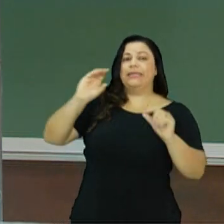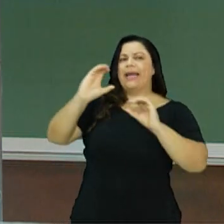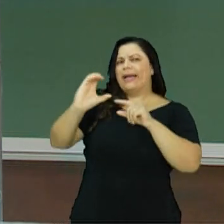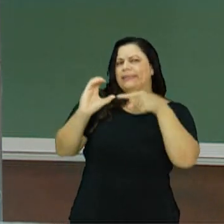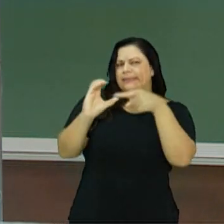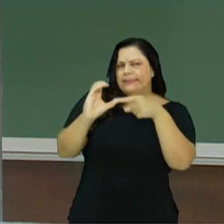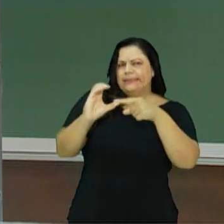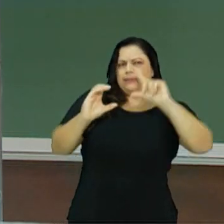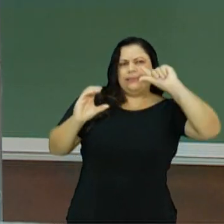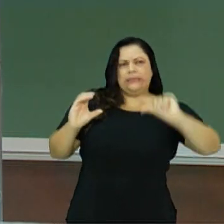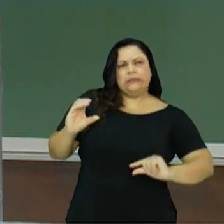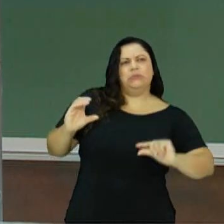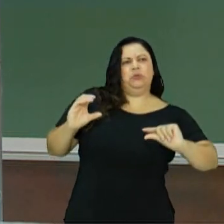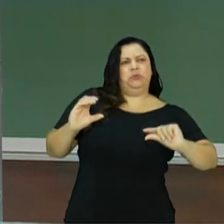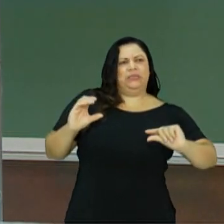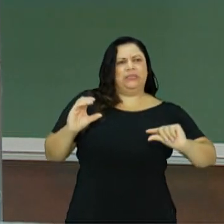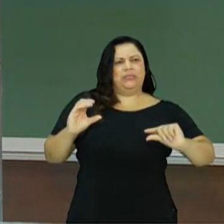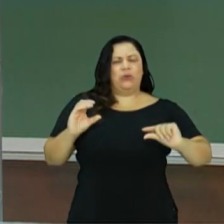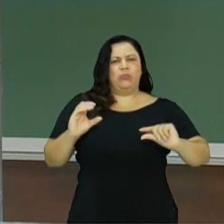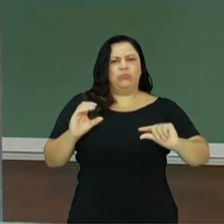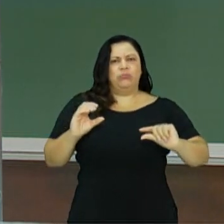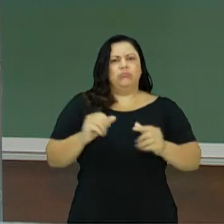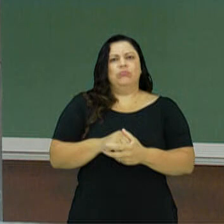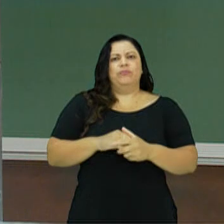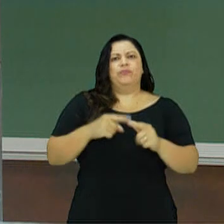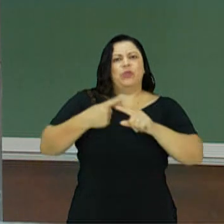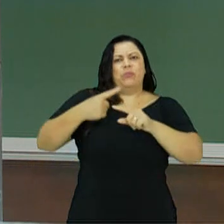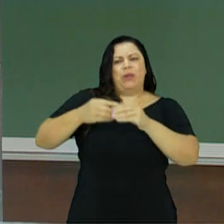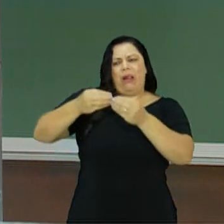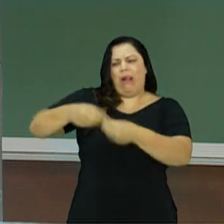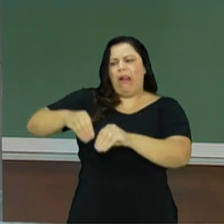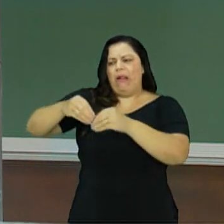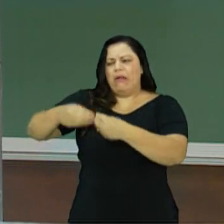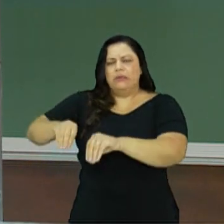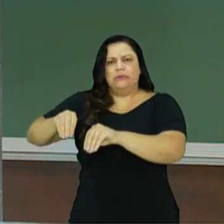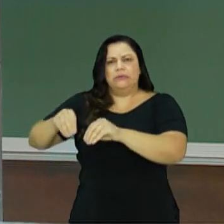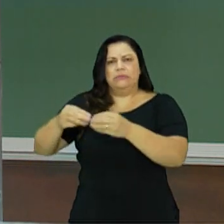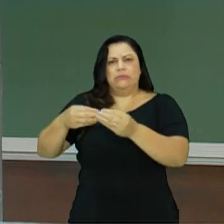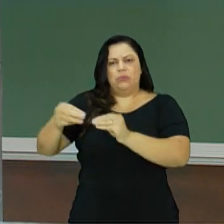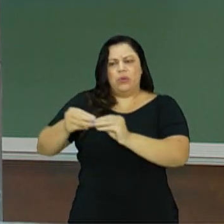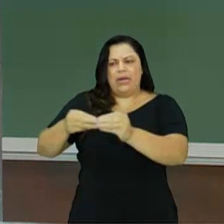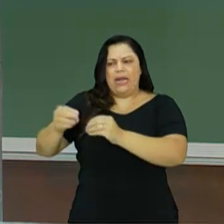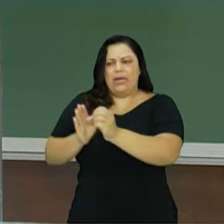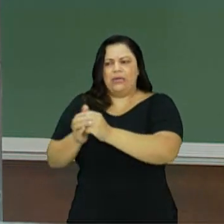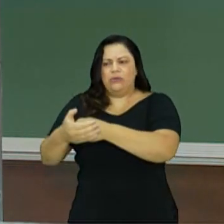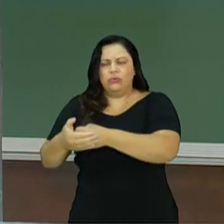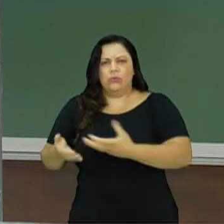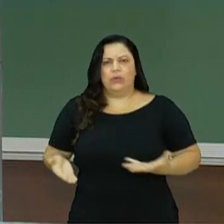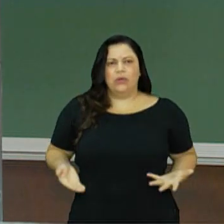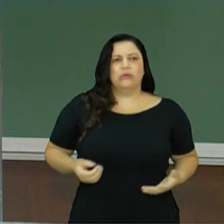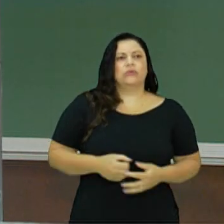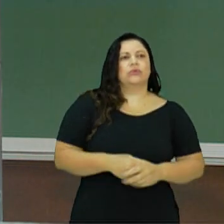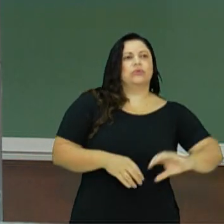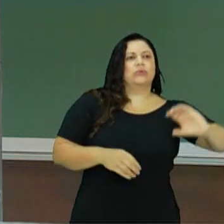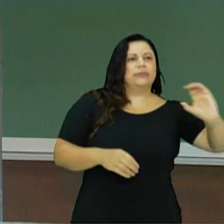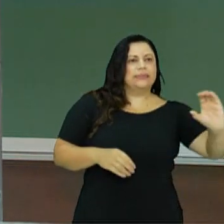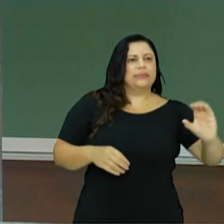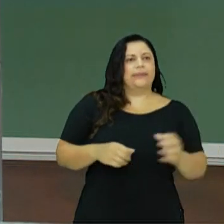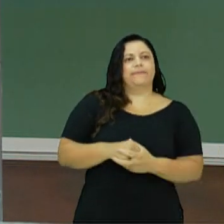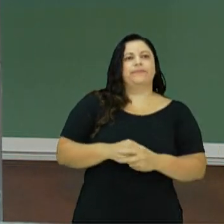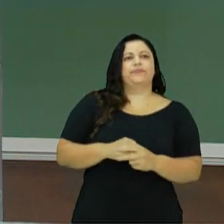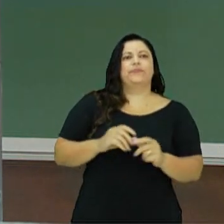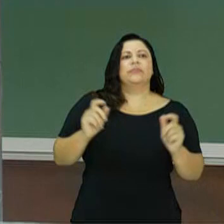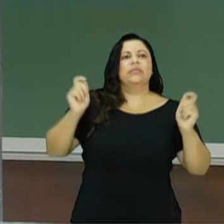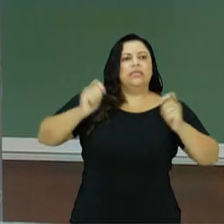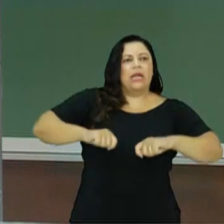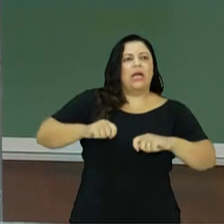diminuição da densidade óssea, pois essa vitamina causa degradação das moléculas de colágeno. Letra C, os